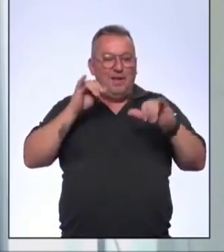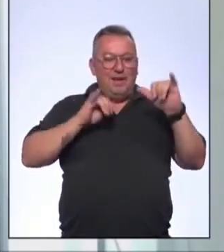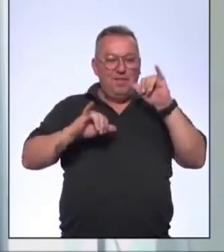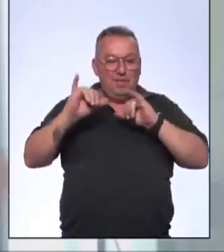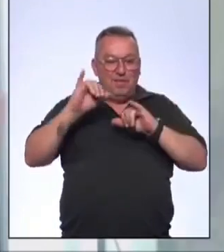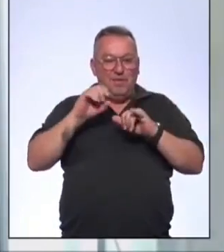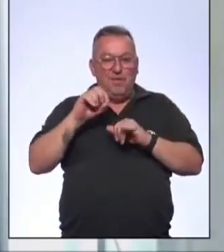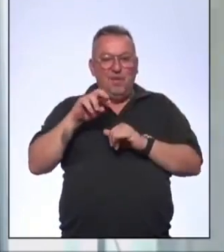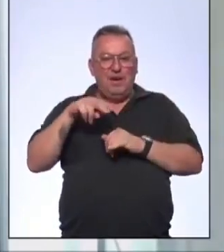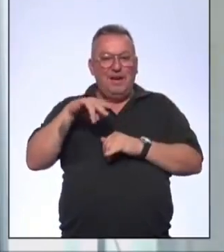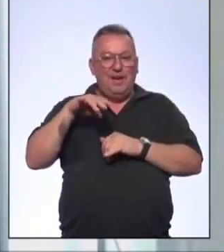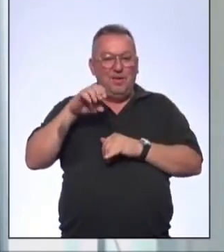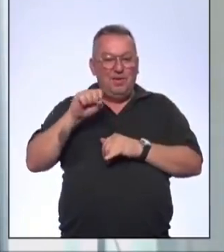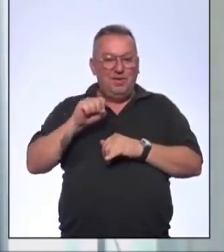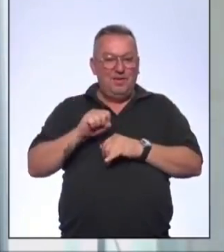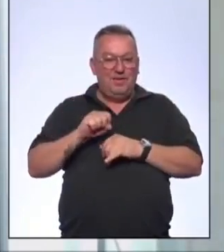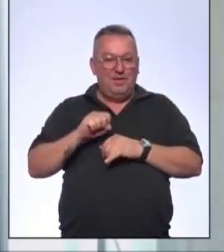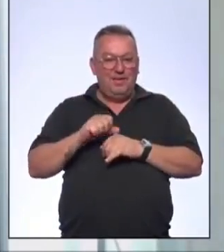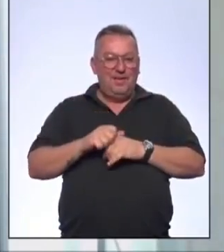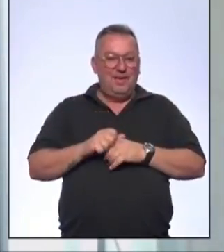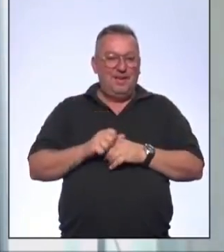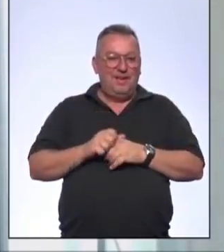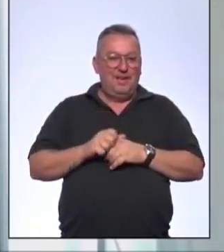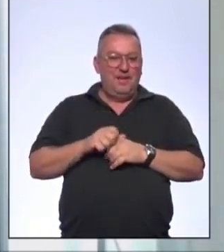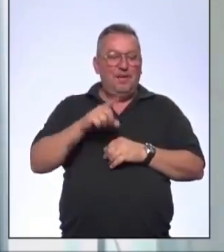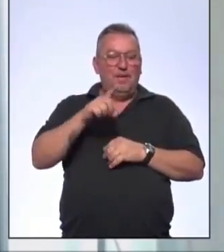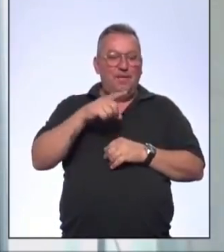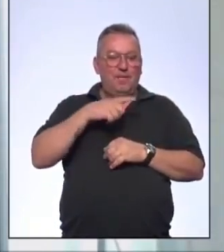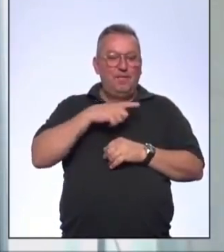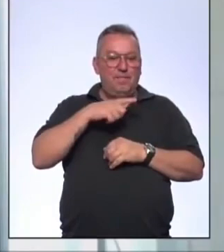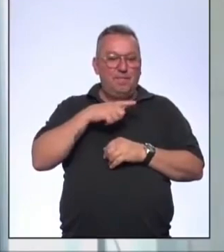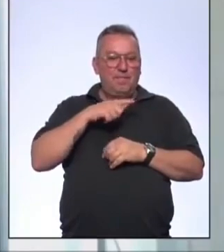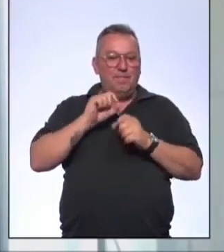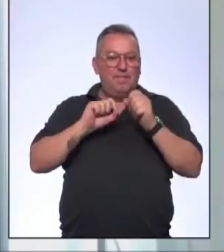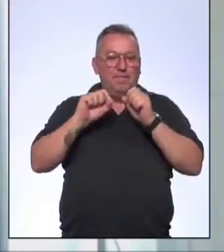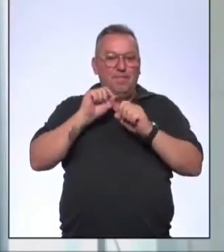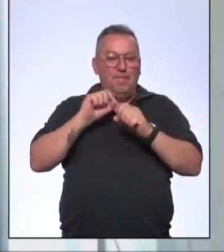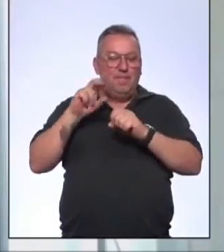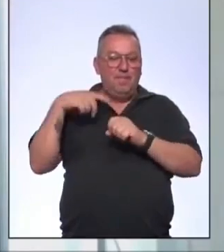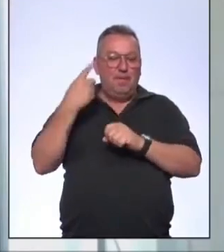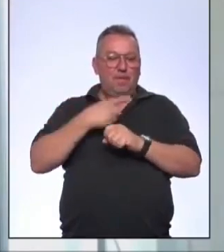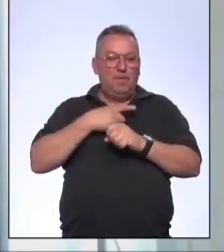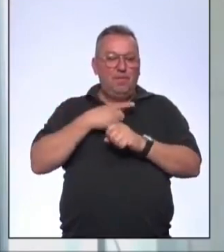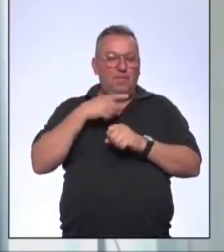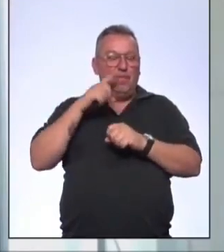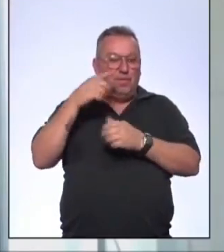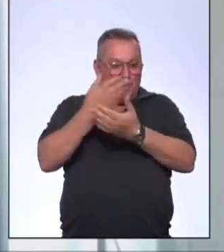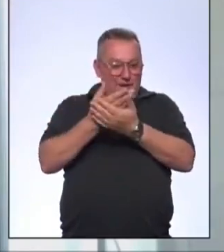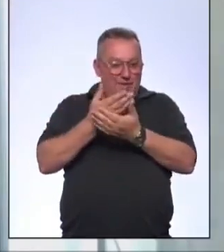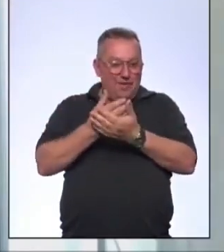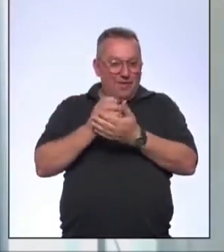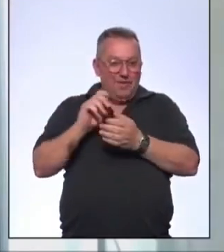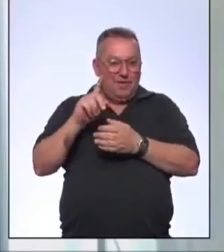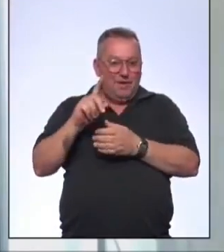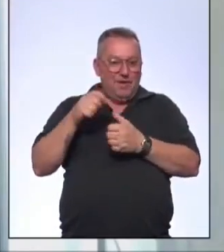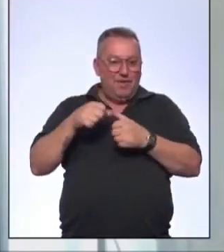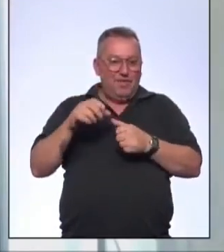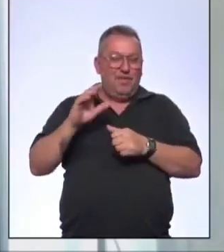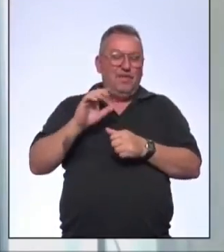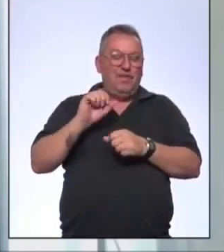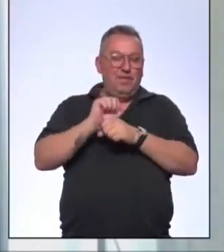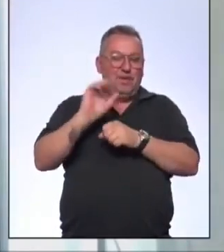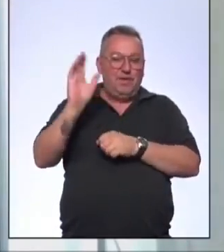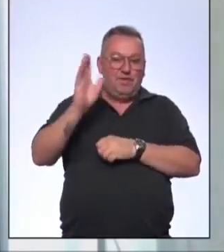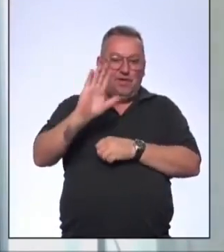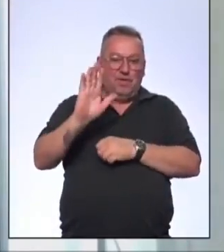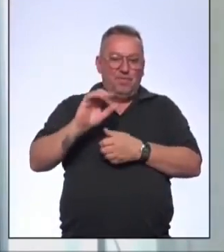e orgânicos. Que os seus neurônios estejam aí ativados para a nossa próxima aula, tá bom? A gente fica aqui aguardando. Um